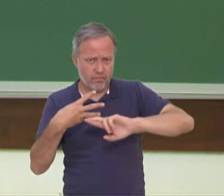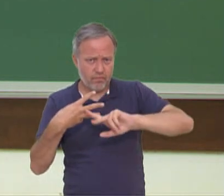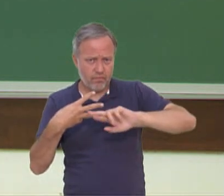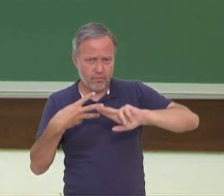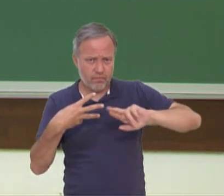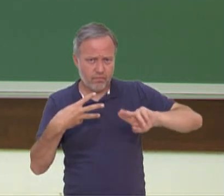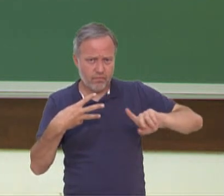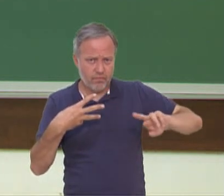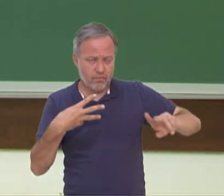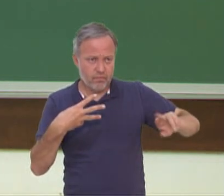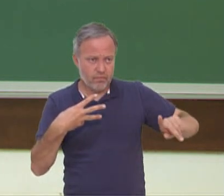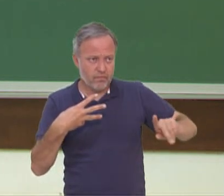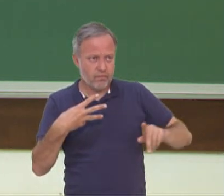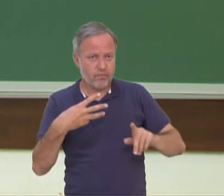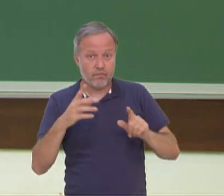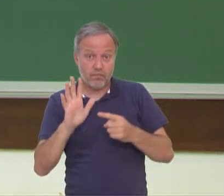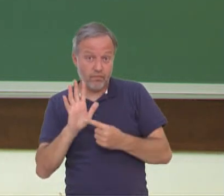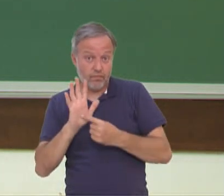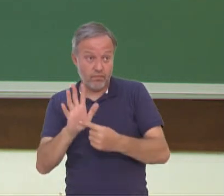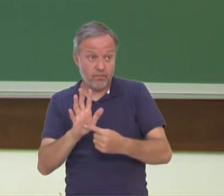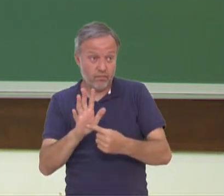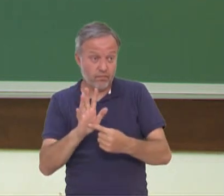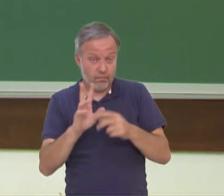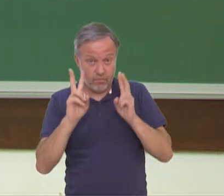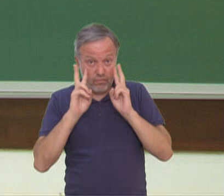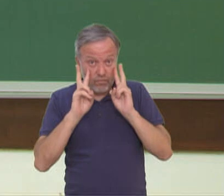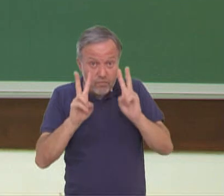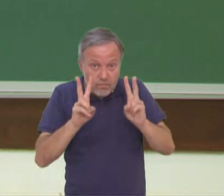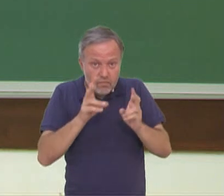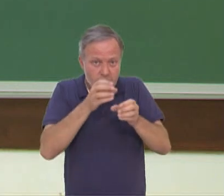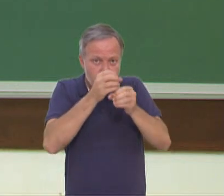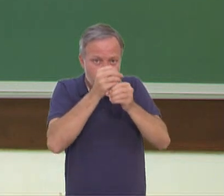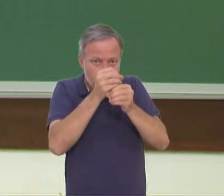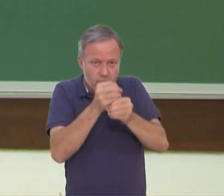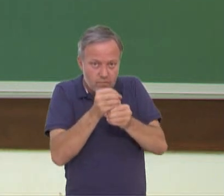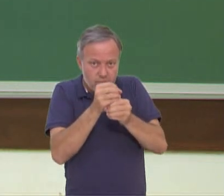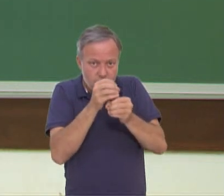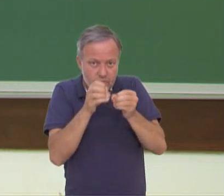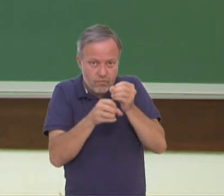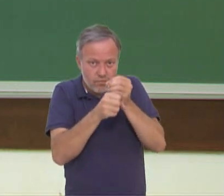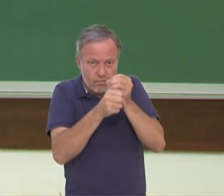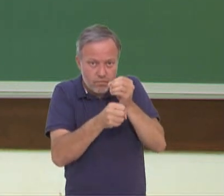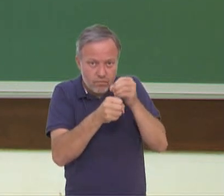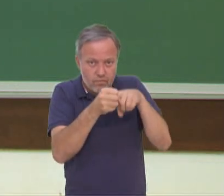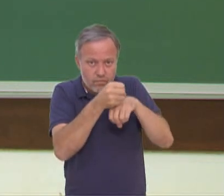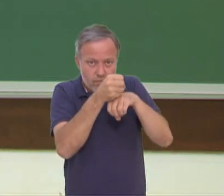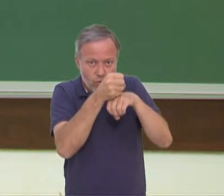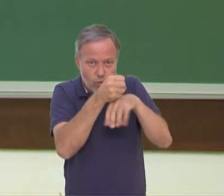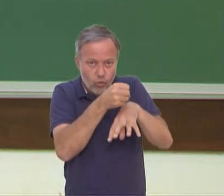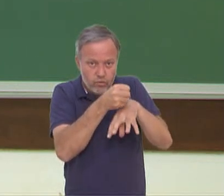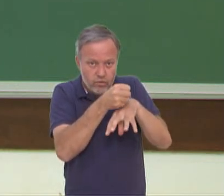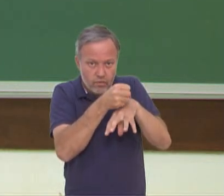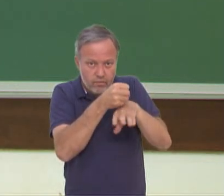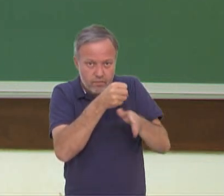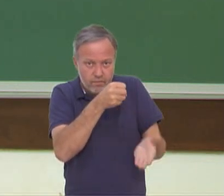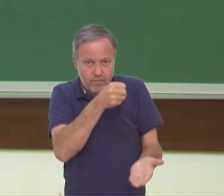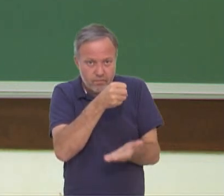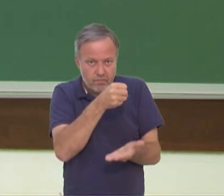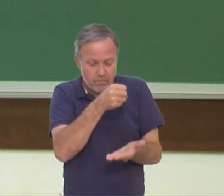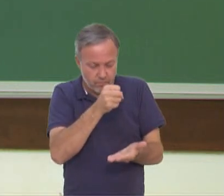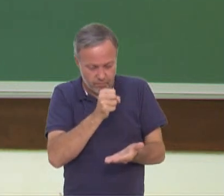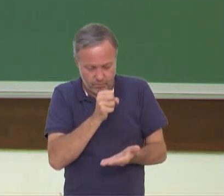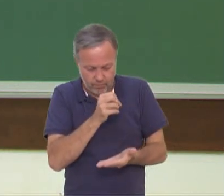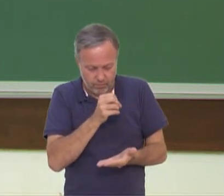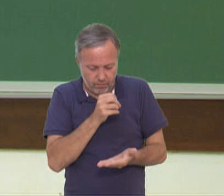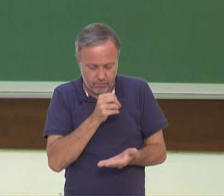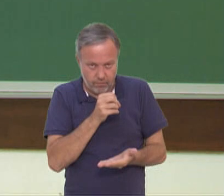Tá bom? E nessa imagem o que a gente tem? Um microscópio de luz transmitida, um microscópio óptico. Igual o exemplo que eu